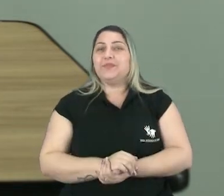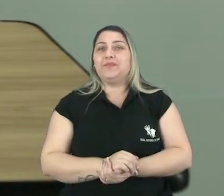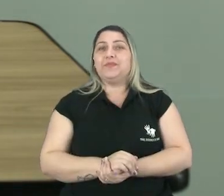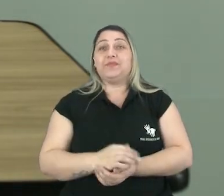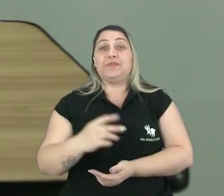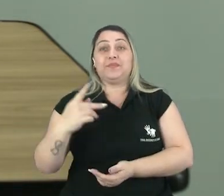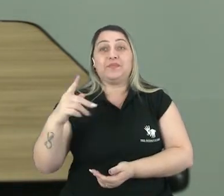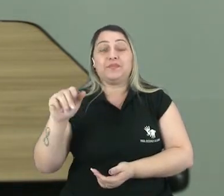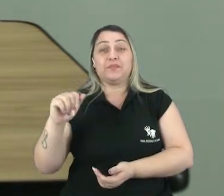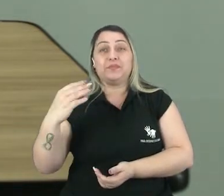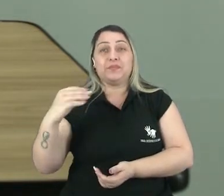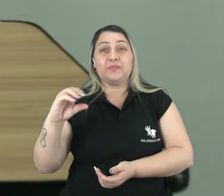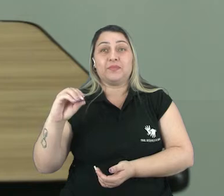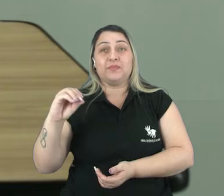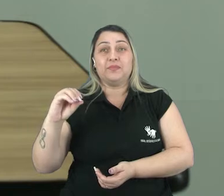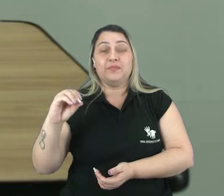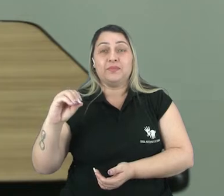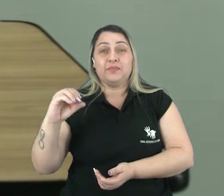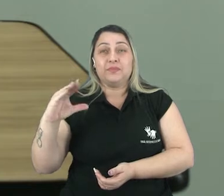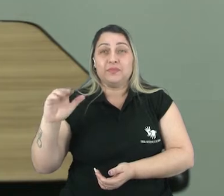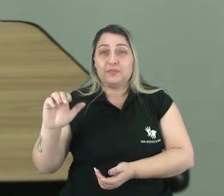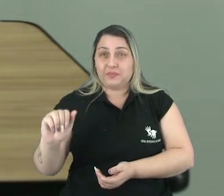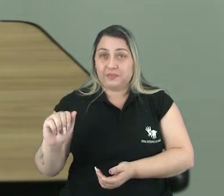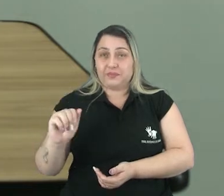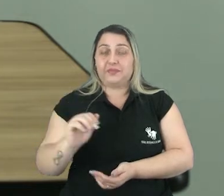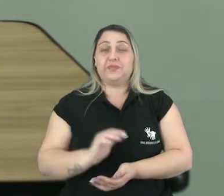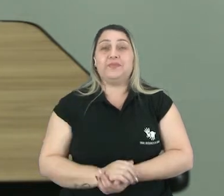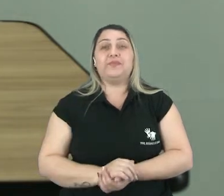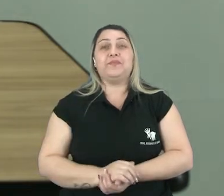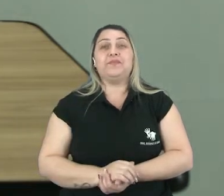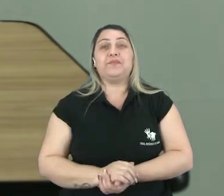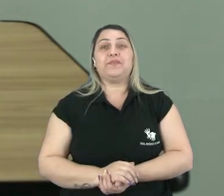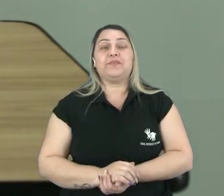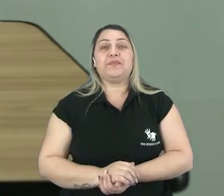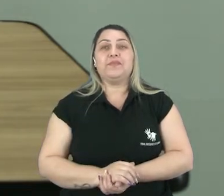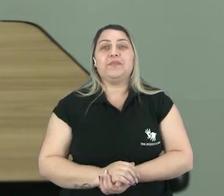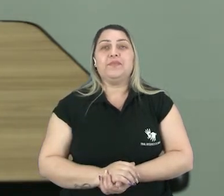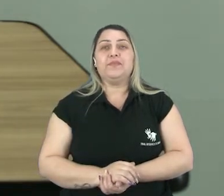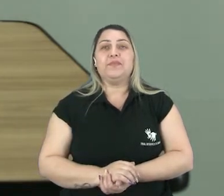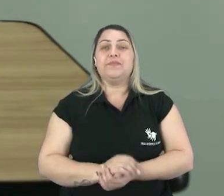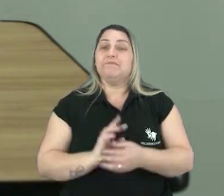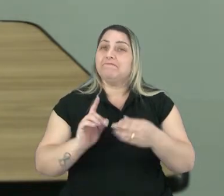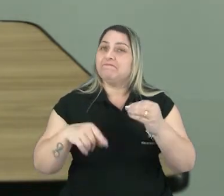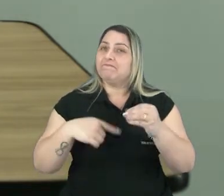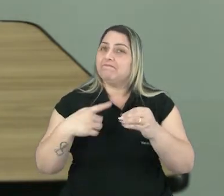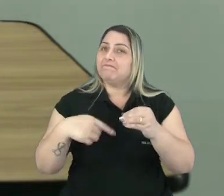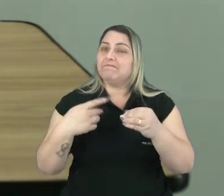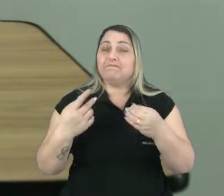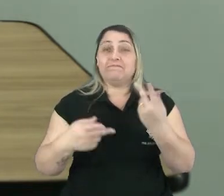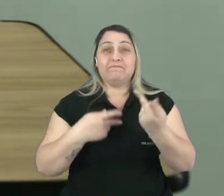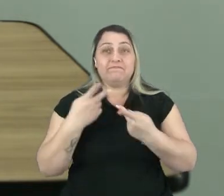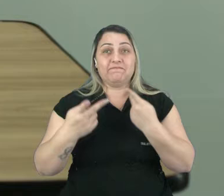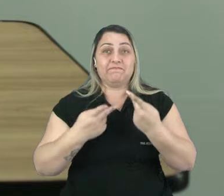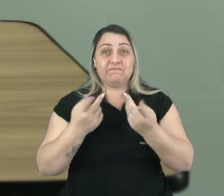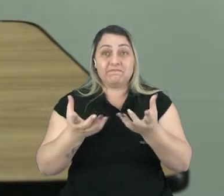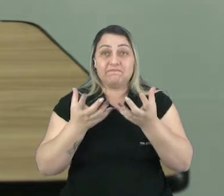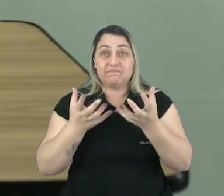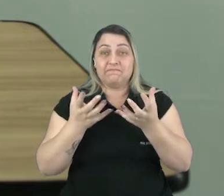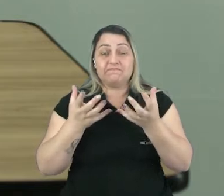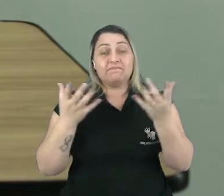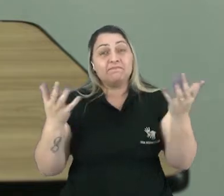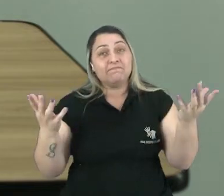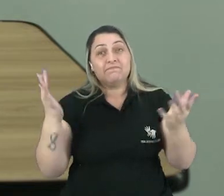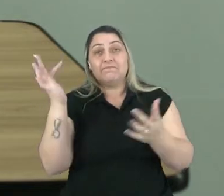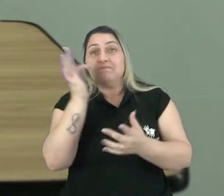quê? Paçoca, isso mesmo. Ela diz que ela estava doidinha para falar o que ela queria, né? Que